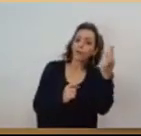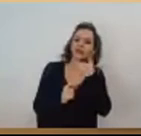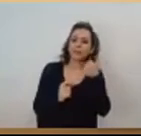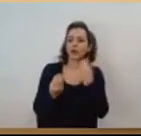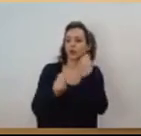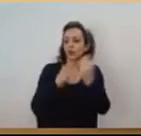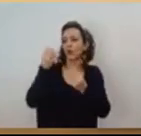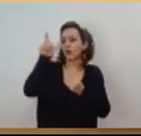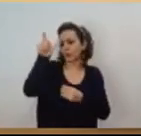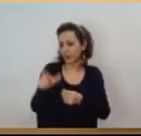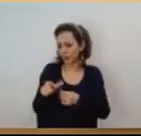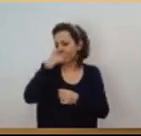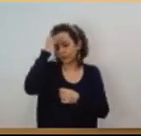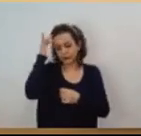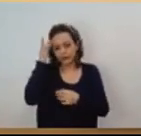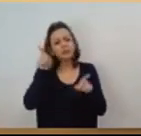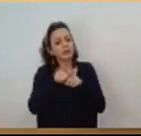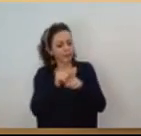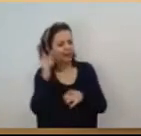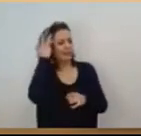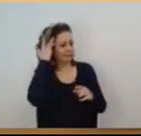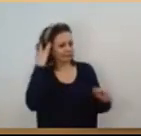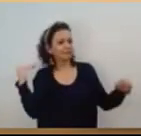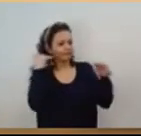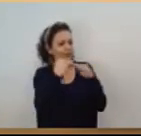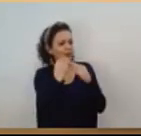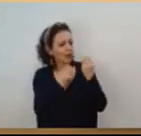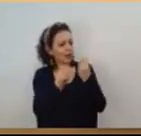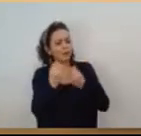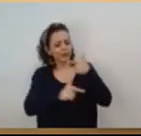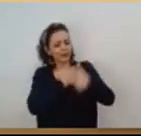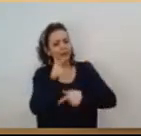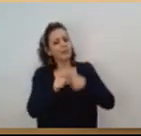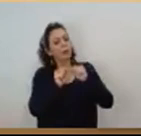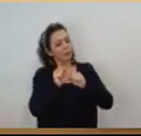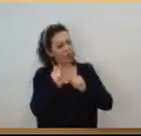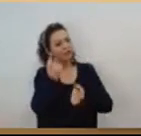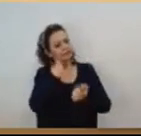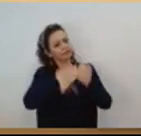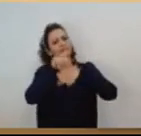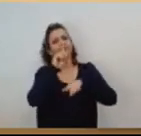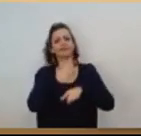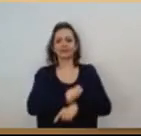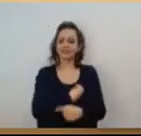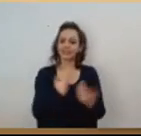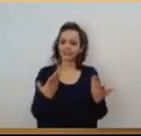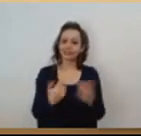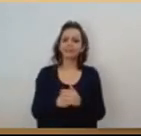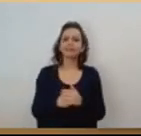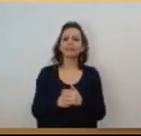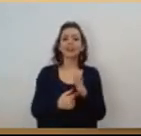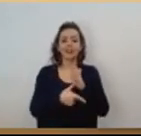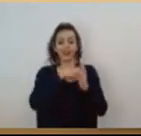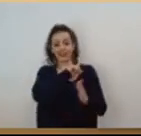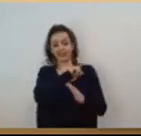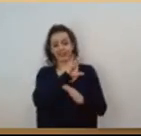empreendedor também entendendo que esse trabalho pode levá-lo a novos caminhos e o Maurício comentou é conosco aqui antes do evento sobre